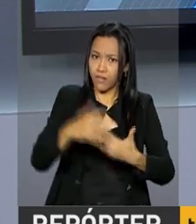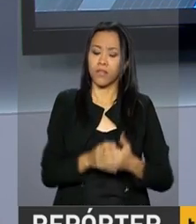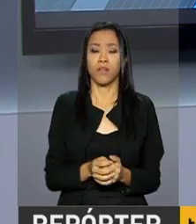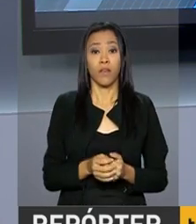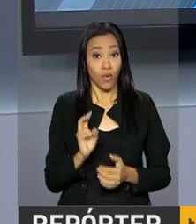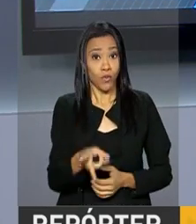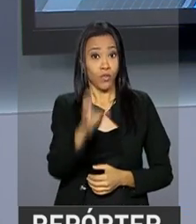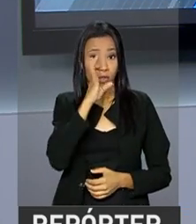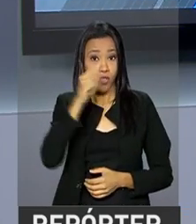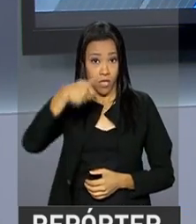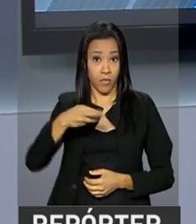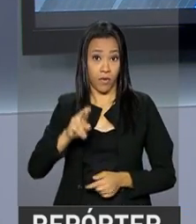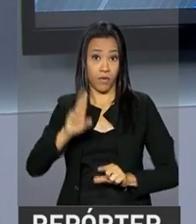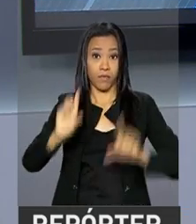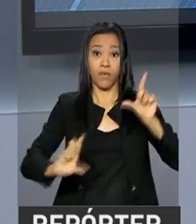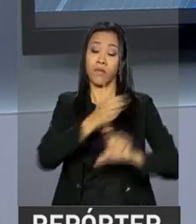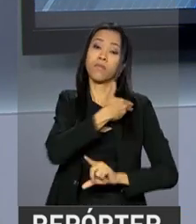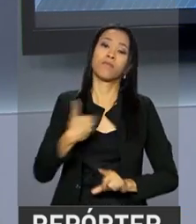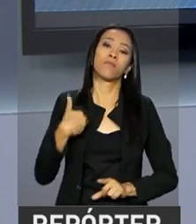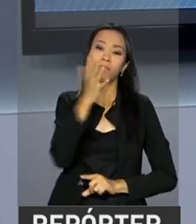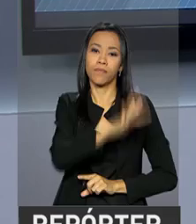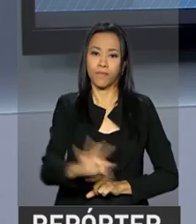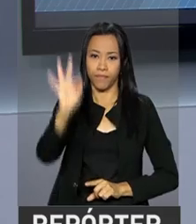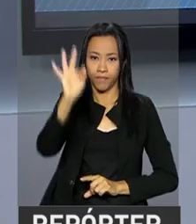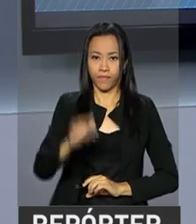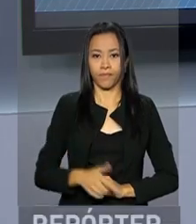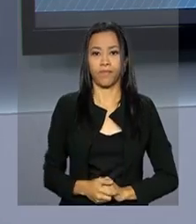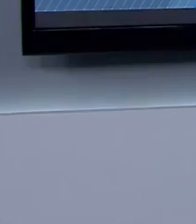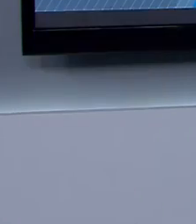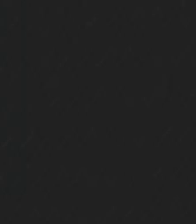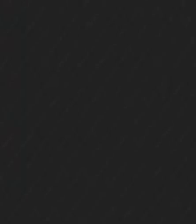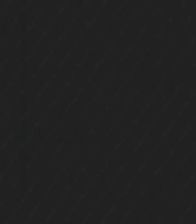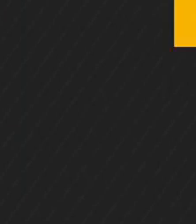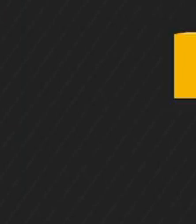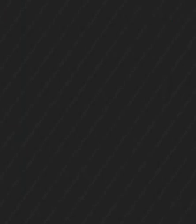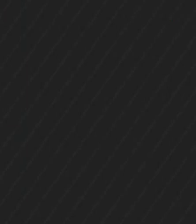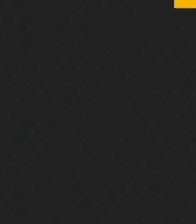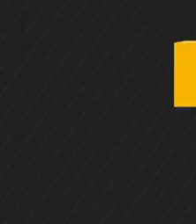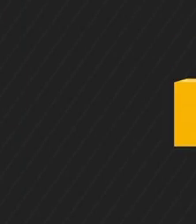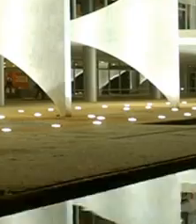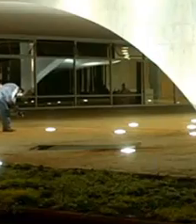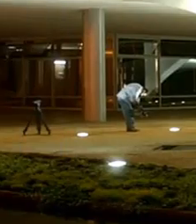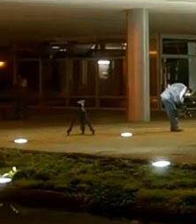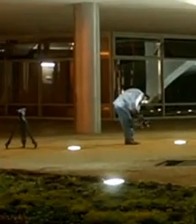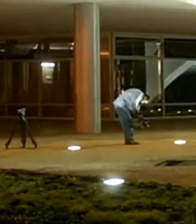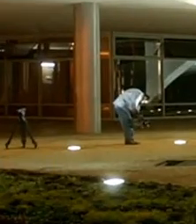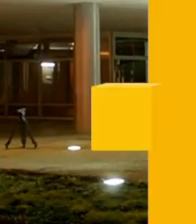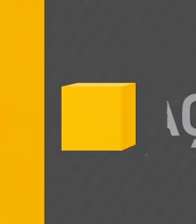sociais. Continue com a gente na NBR, a TV do Governo Federal.